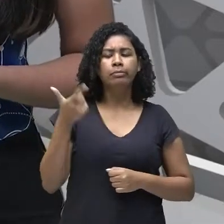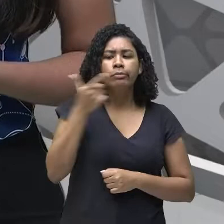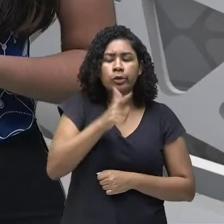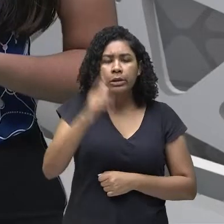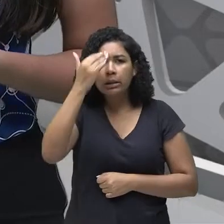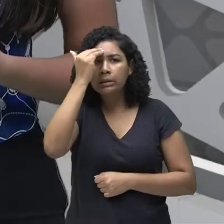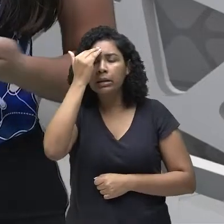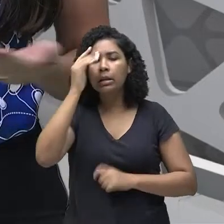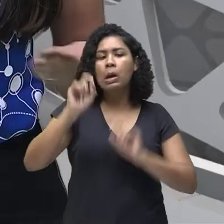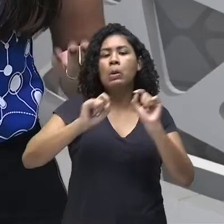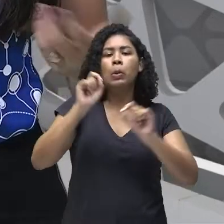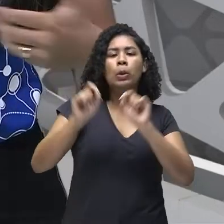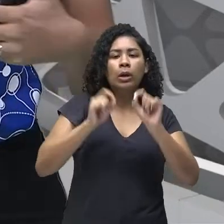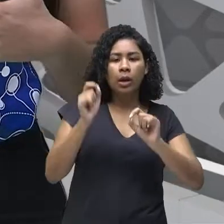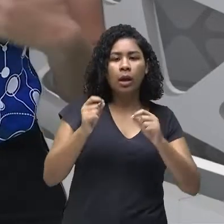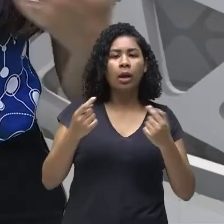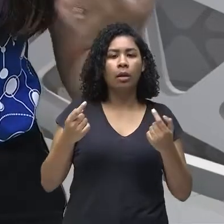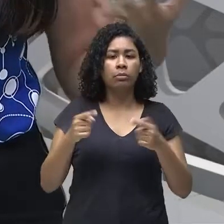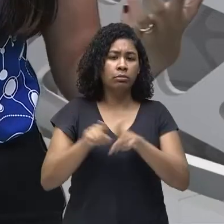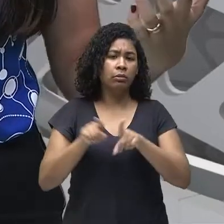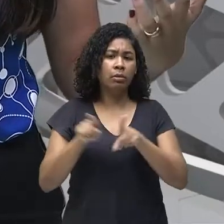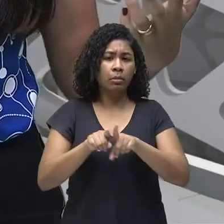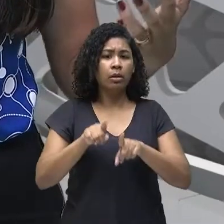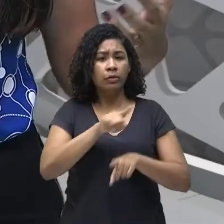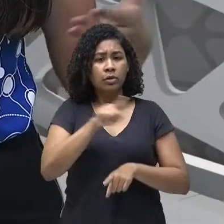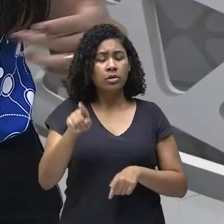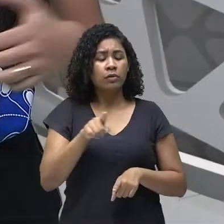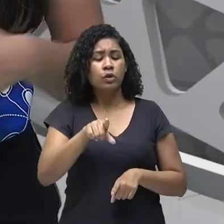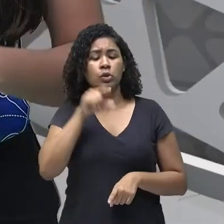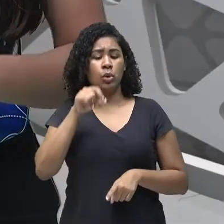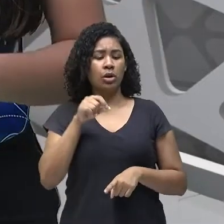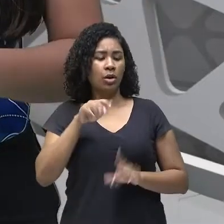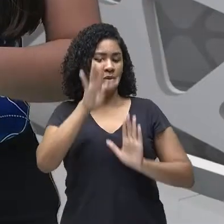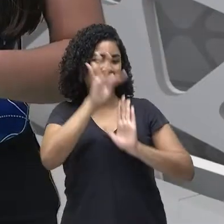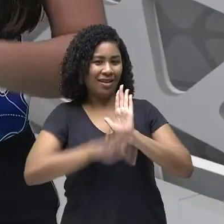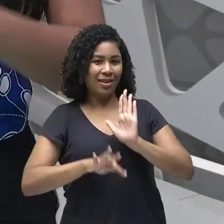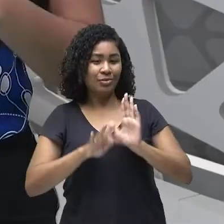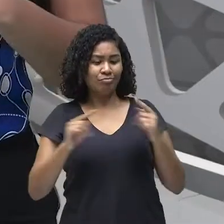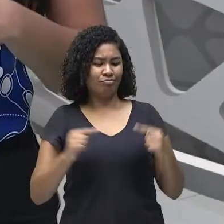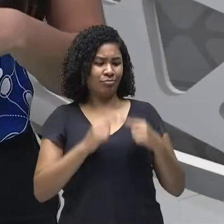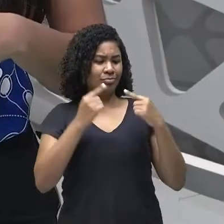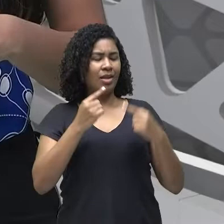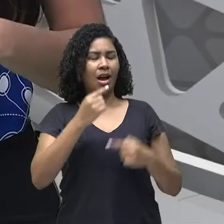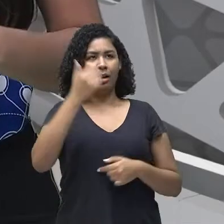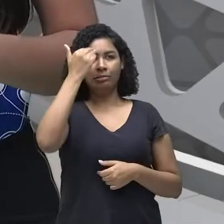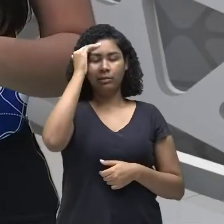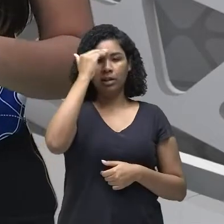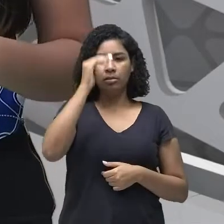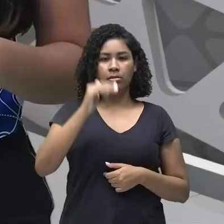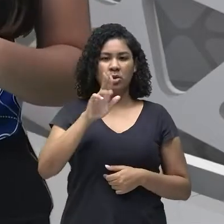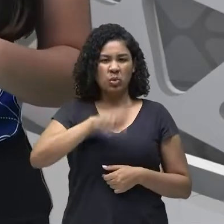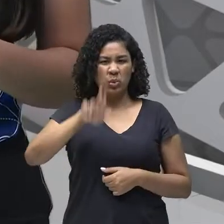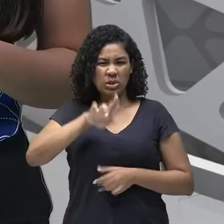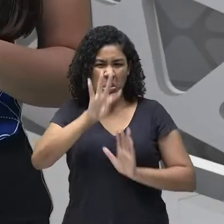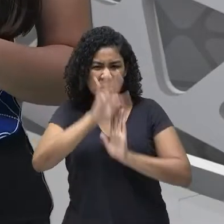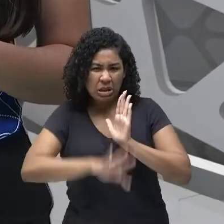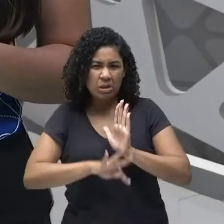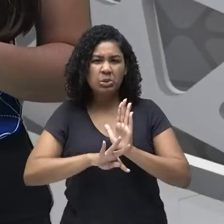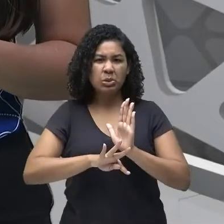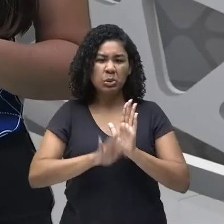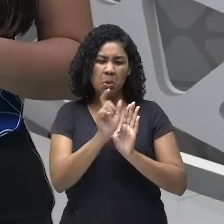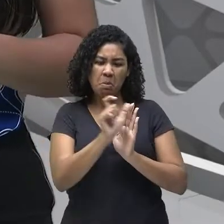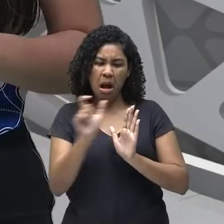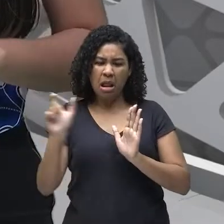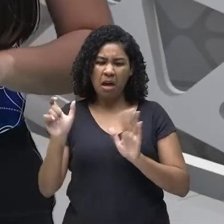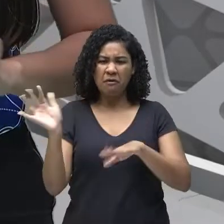portuguesa mesmo. Você vai escolher um texto que lhe faça sentido, né? Você não vai escolher um texto com termos técnicos. Essa leitura